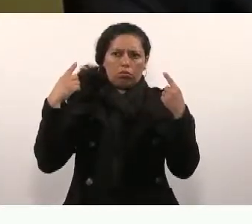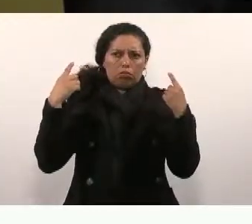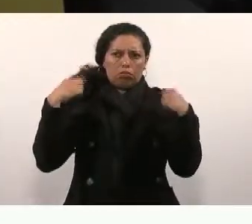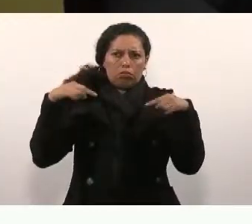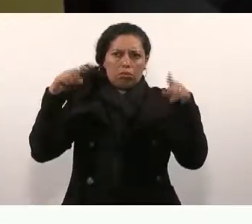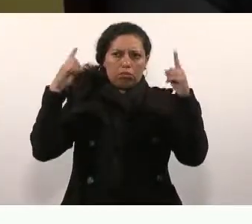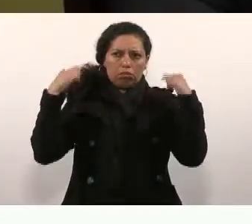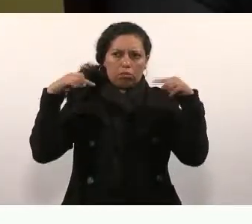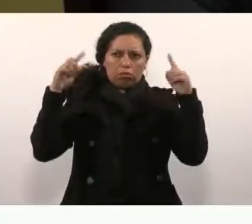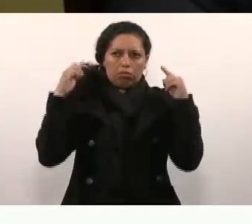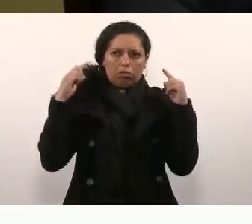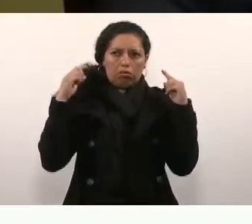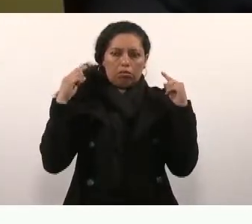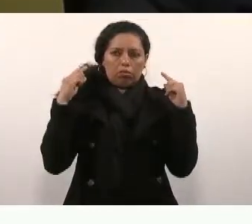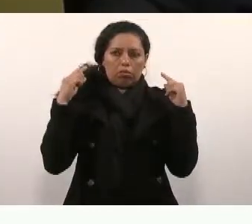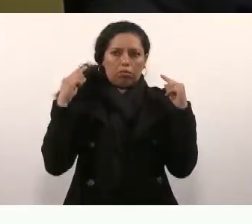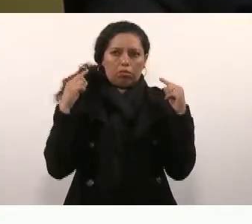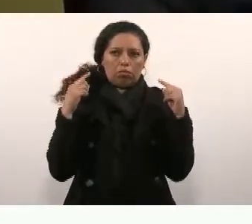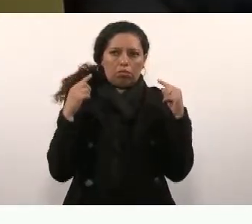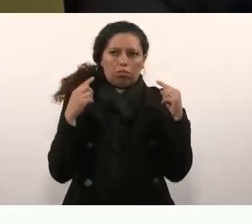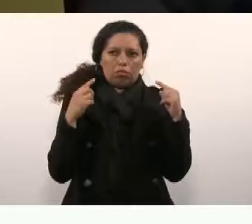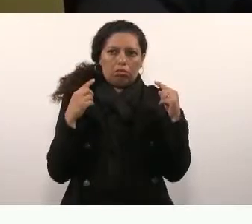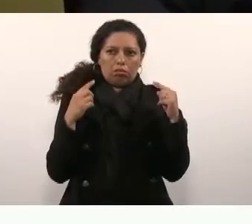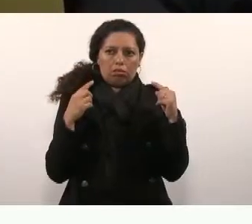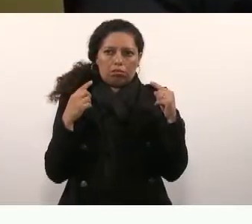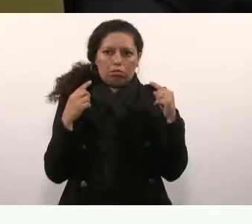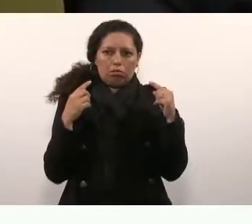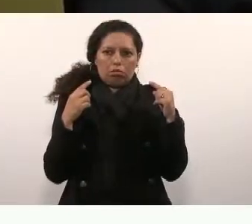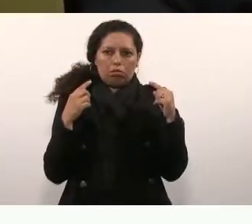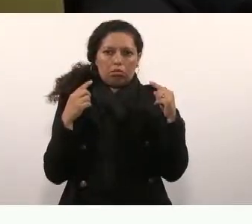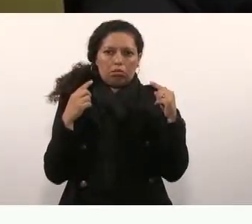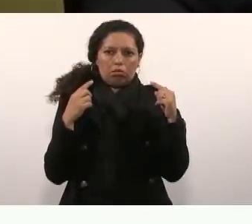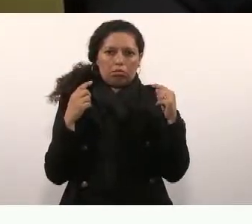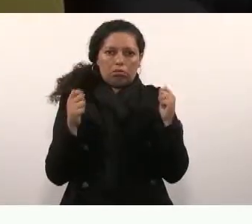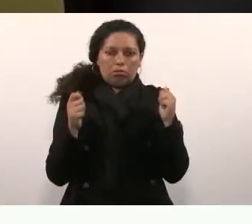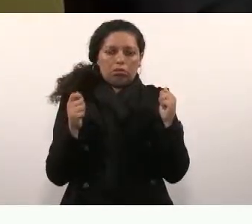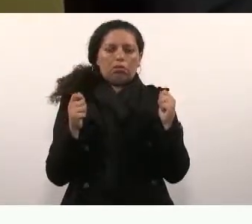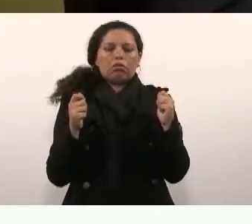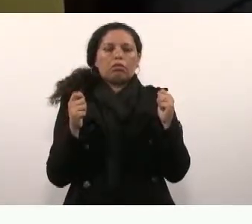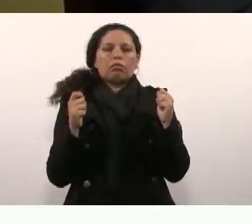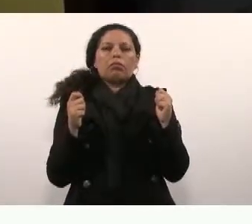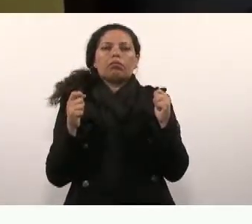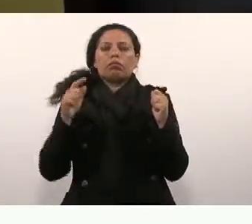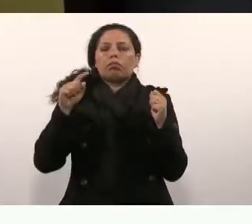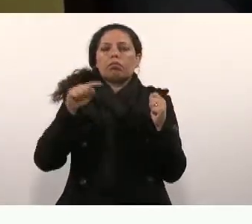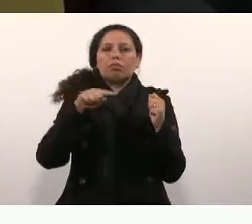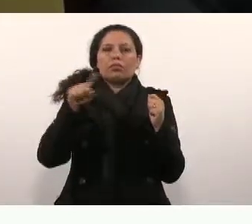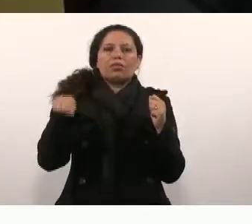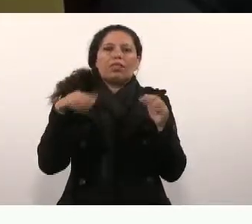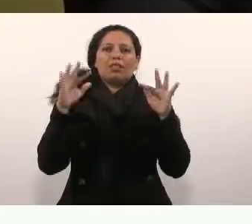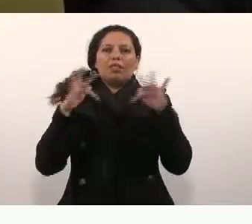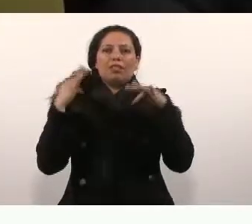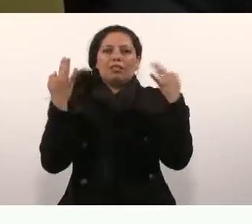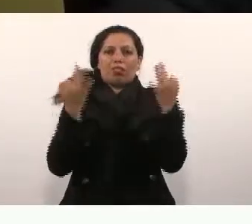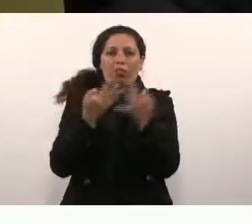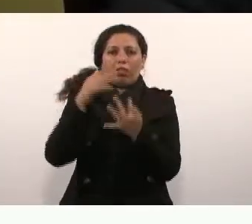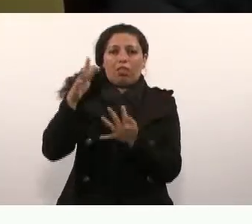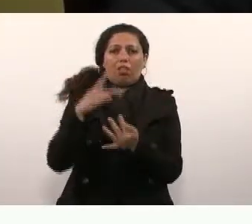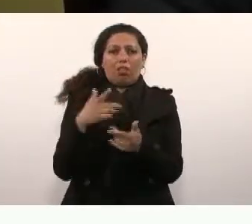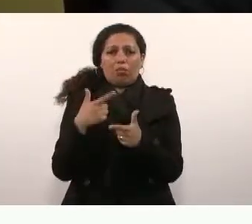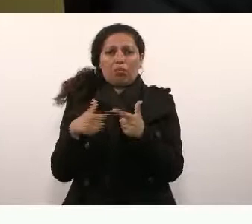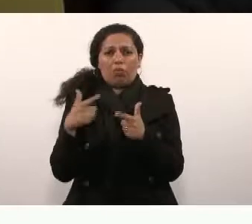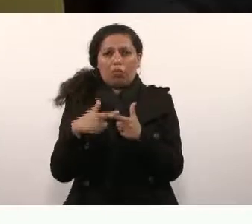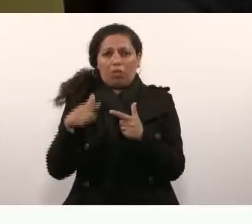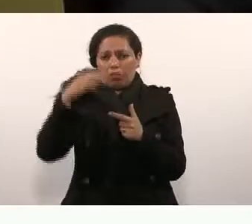discussão, porque, infelizmente, aquelas famílias que estão ali, deputado Valdec, elas são vítimas não só de